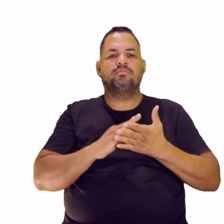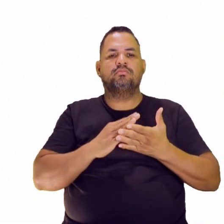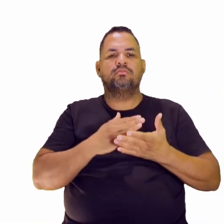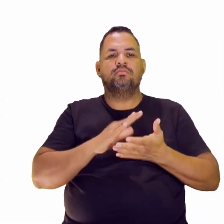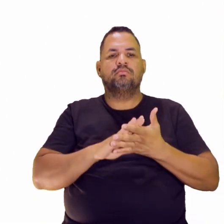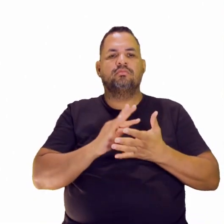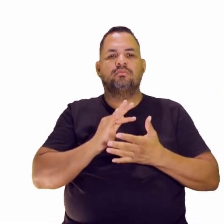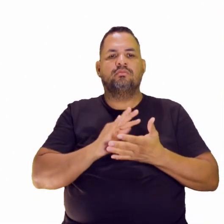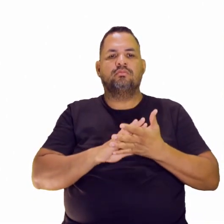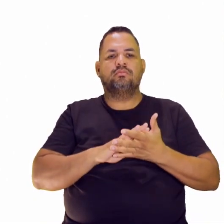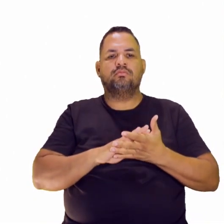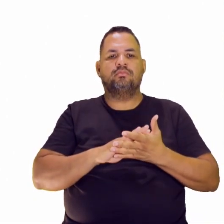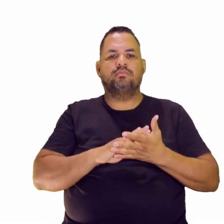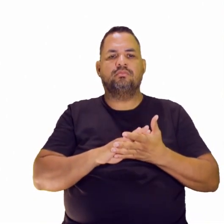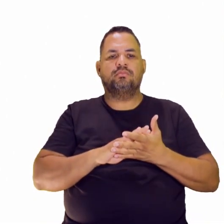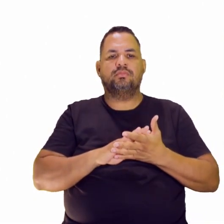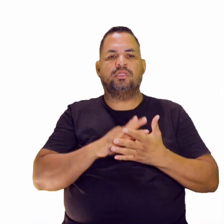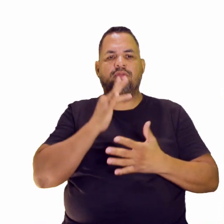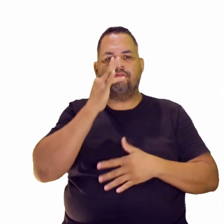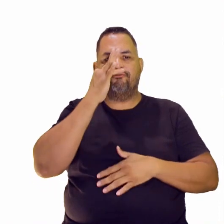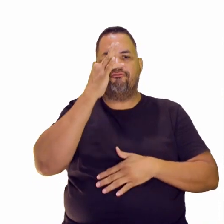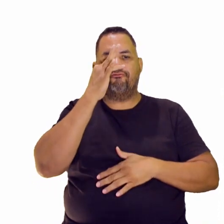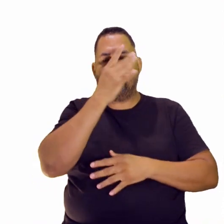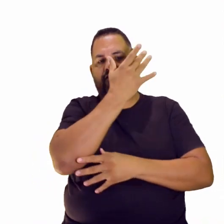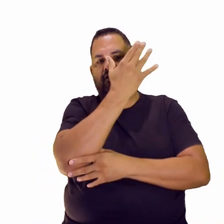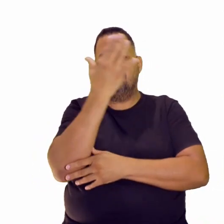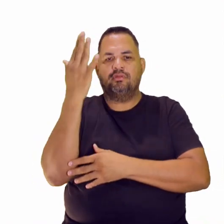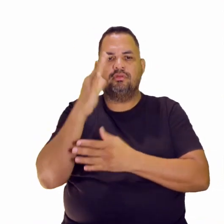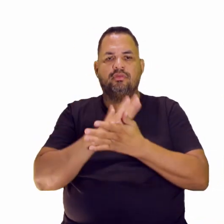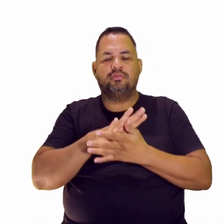características da nossa flora e fauna.